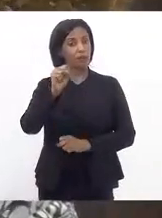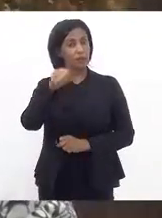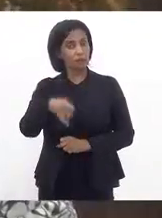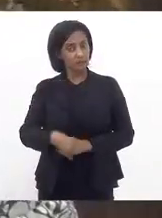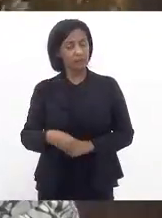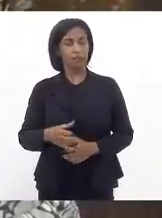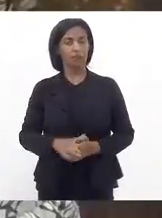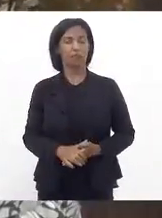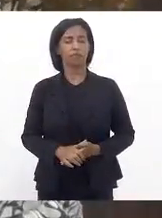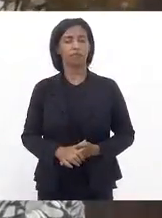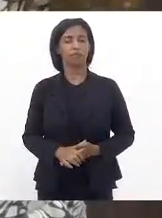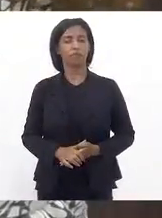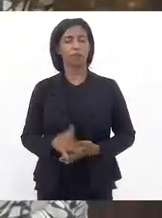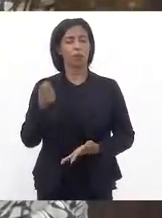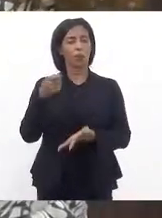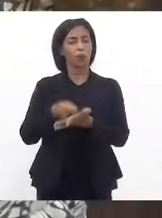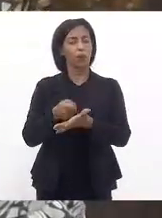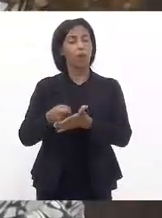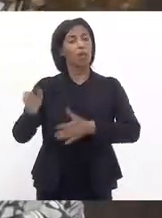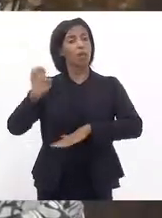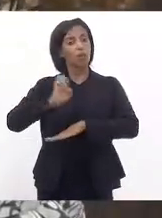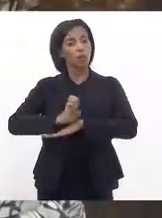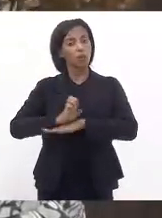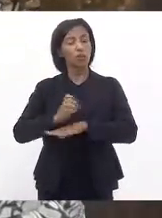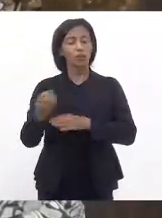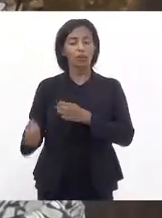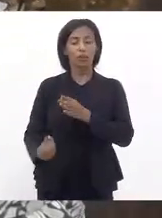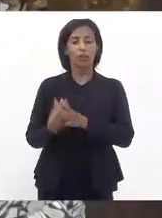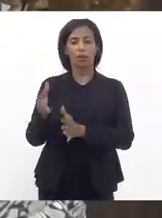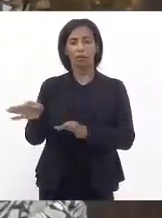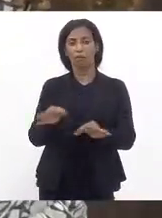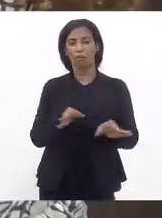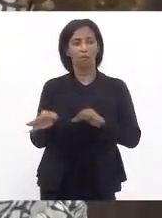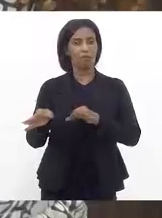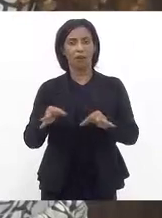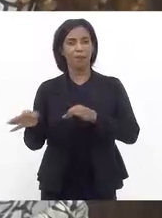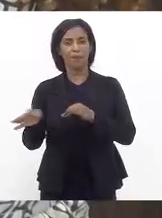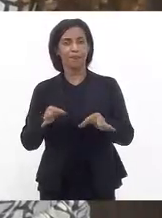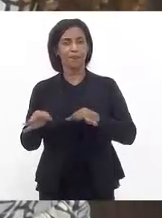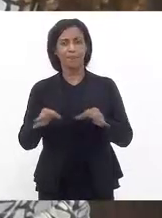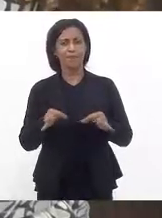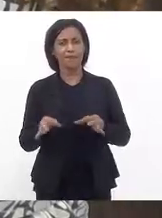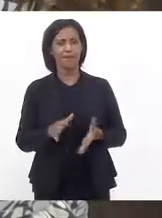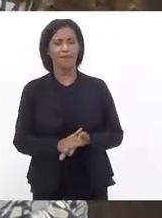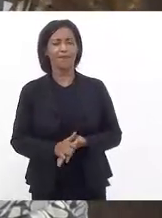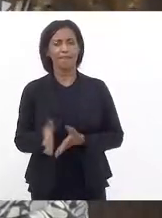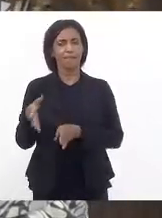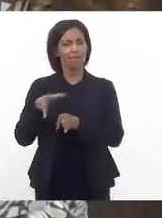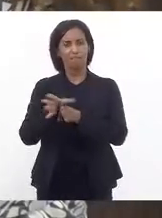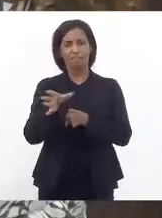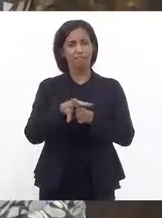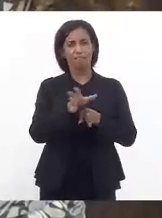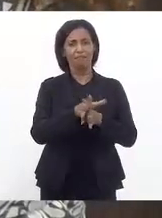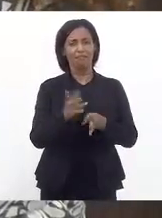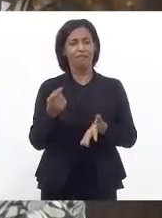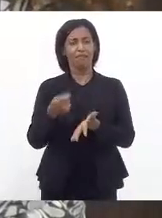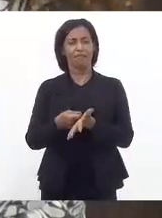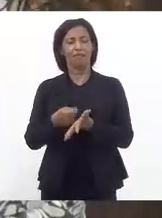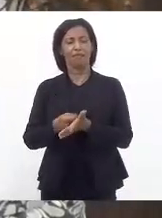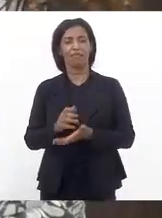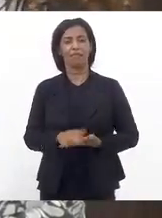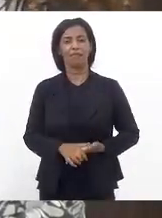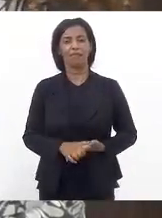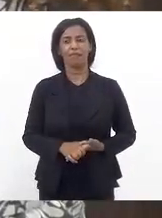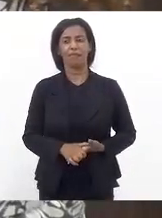sim compulsória e um estado ele pode criar mecanismos para implementar essa obrigatoriedade de